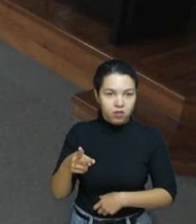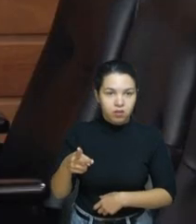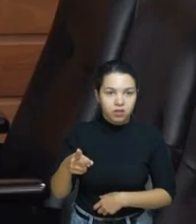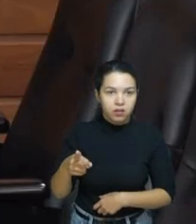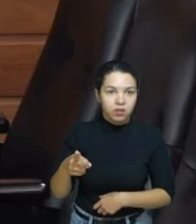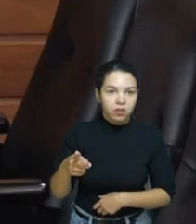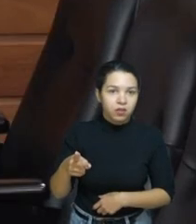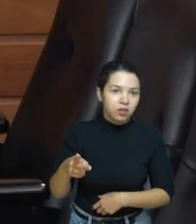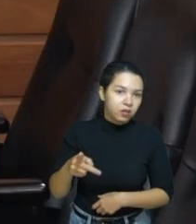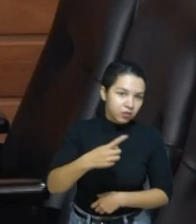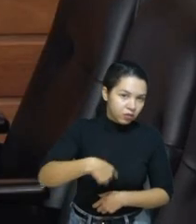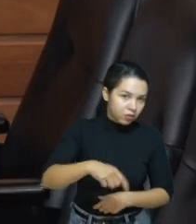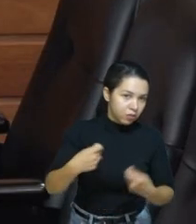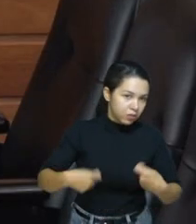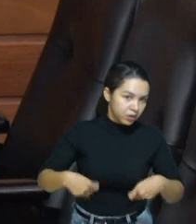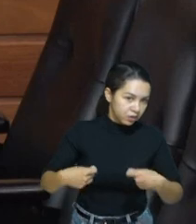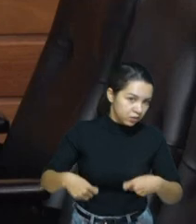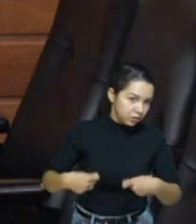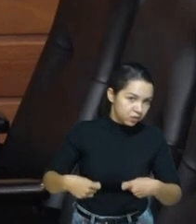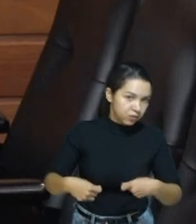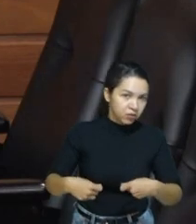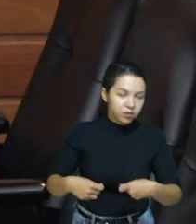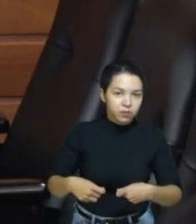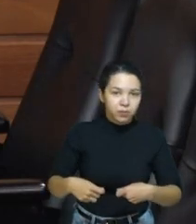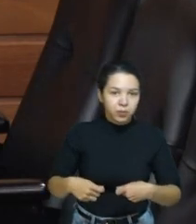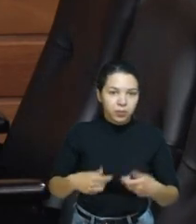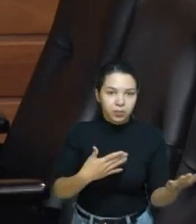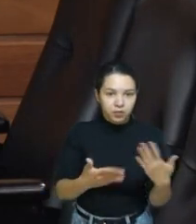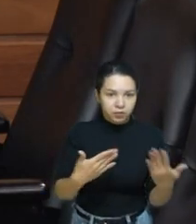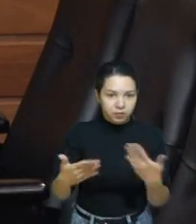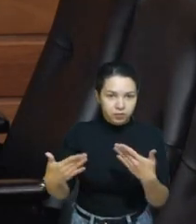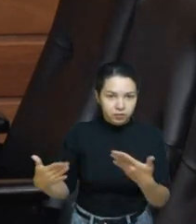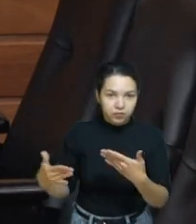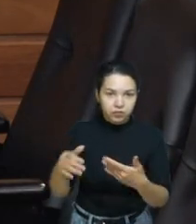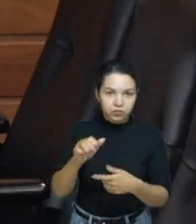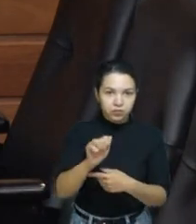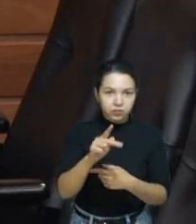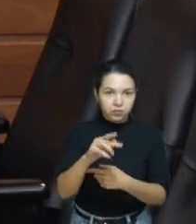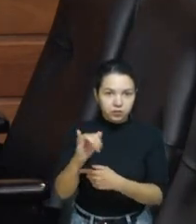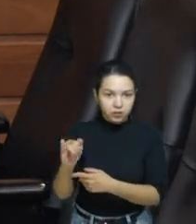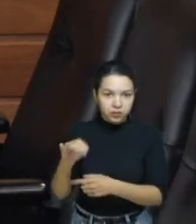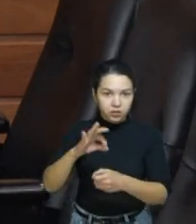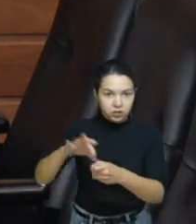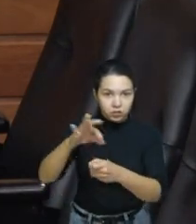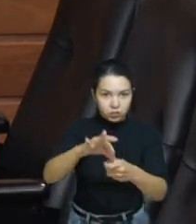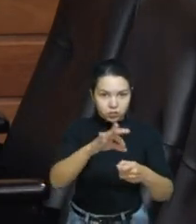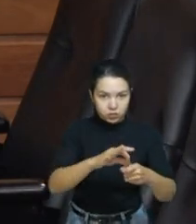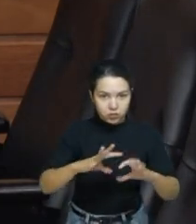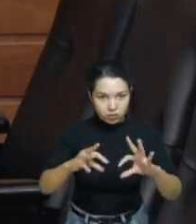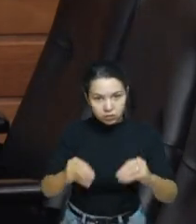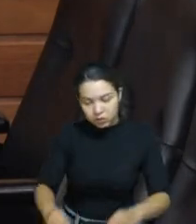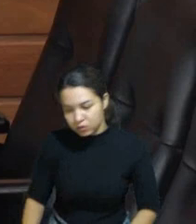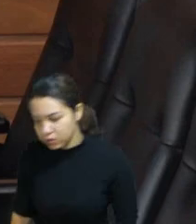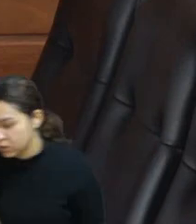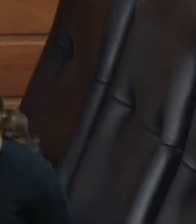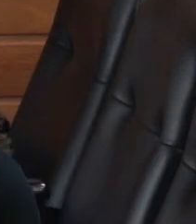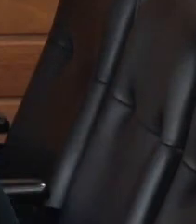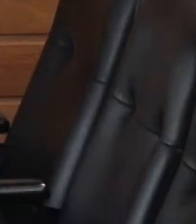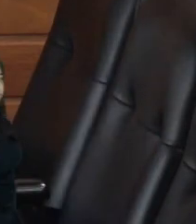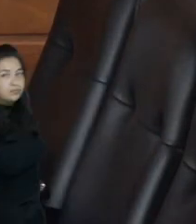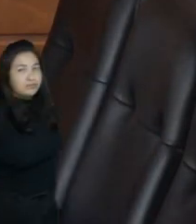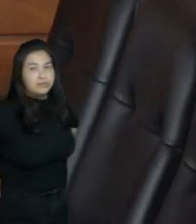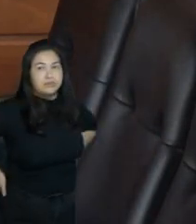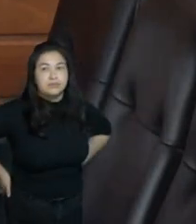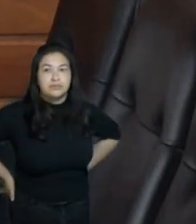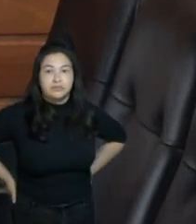gente deveria ter no diálogo com a BIM, com todas as instituições, mas, inclusive, com o